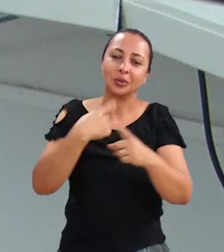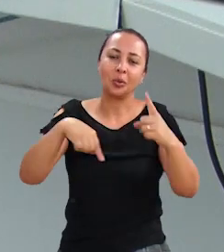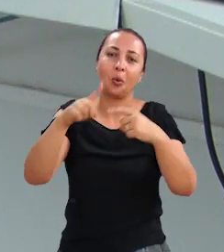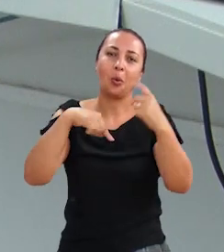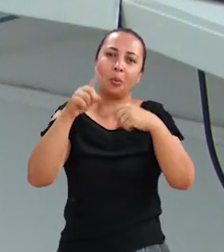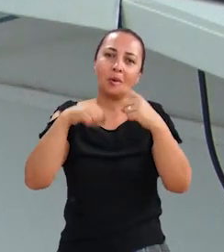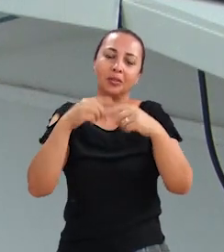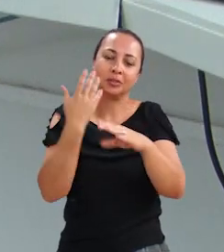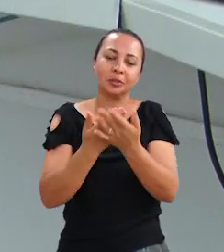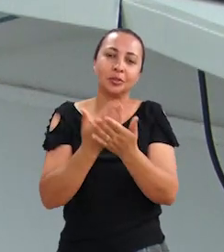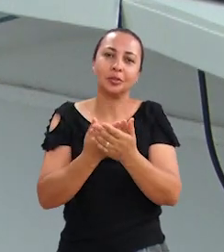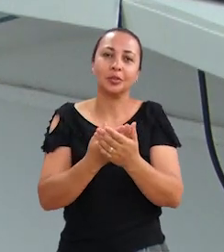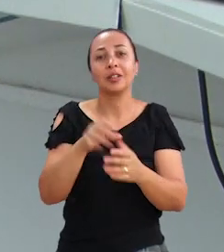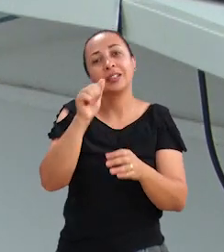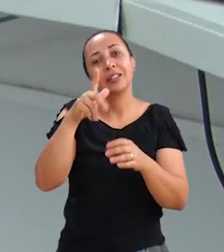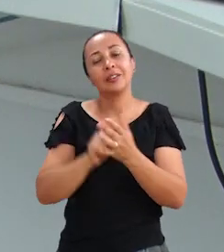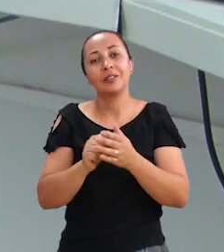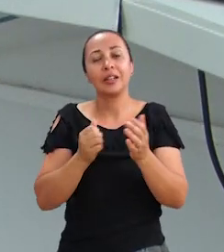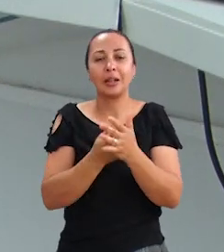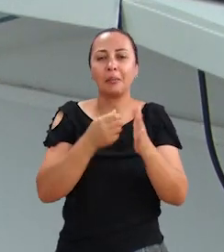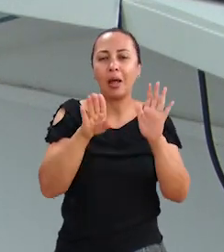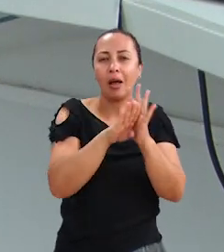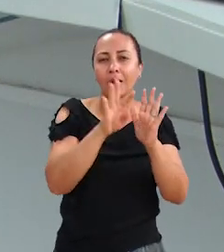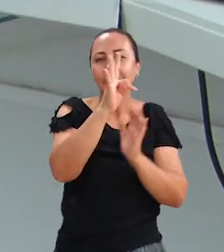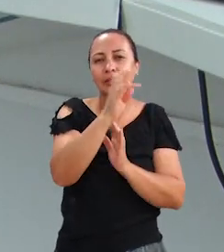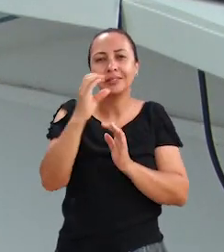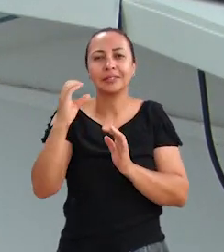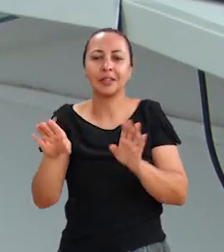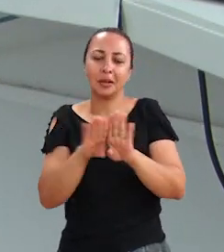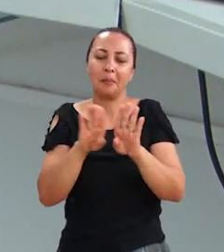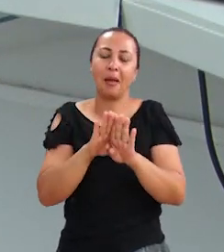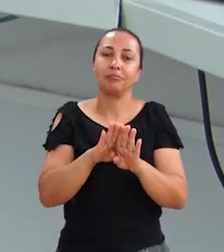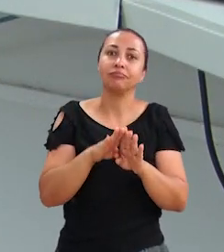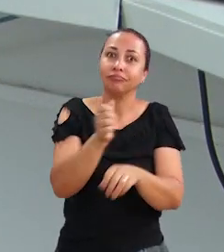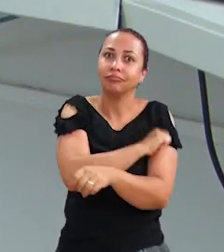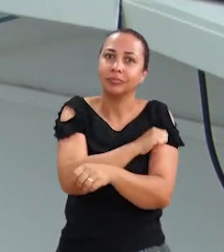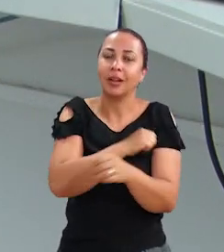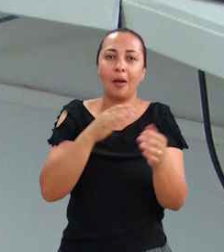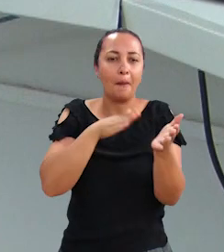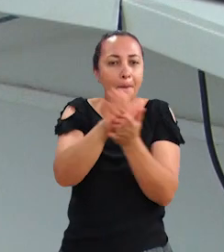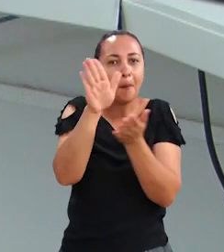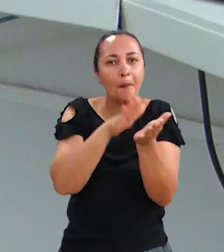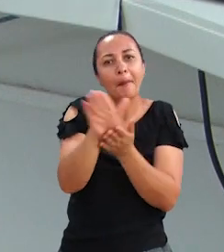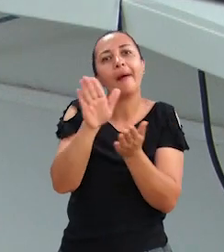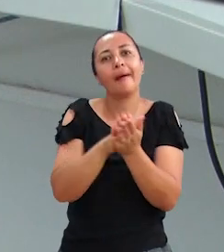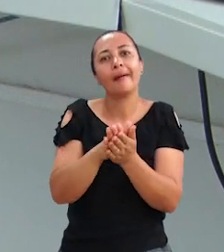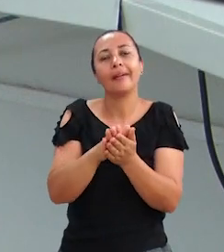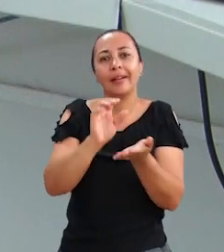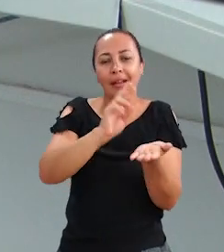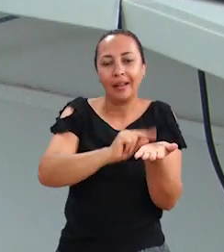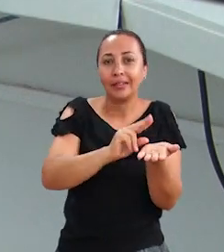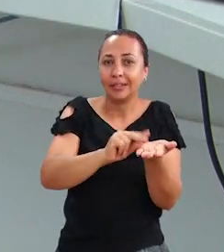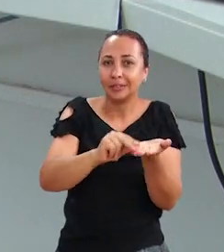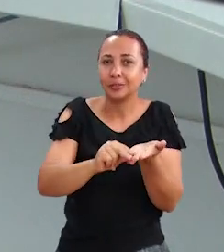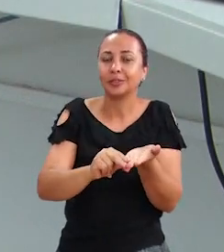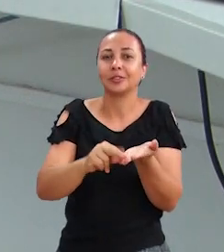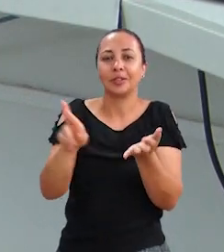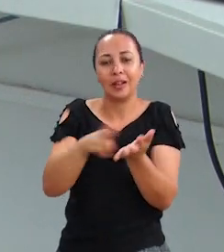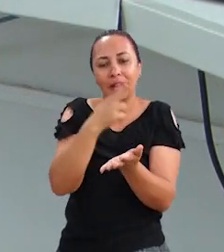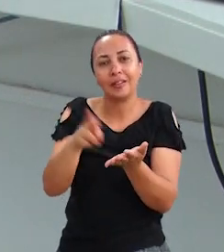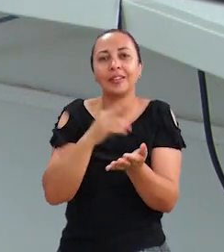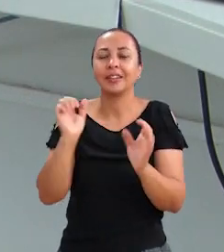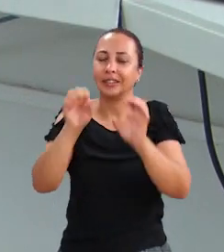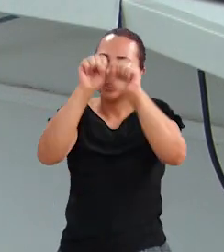objeto de estudo de Stephanie, e ela avança com monografia. E Stephanie também vai publicar artigos em revista. A gente já